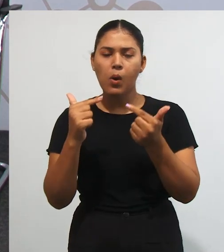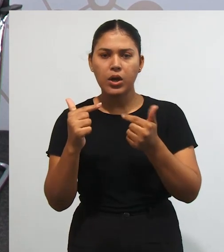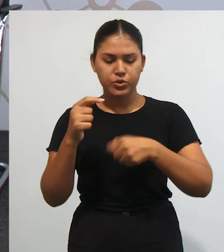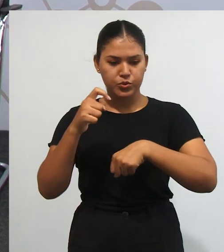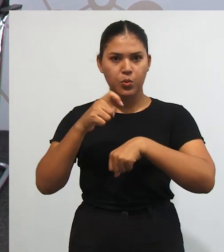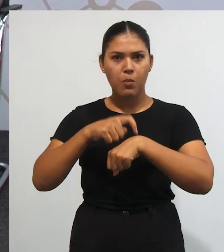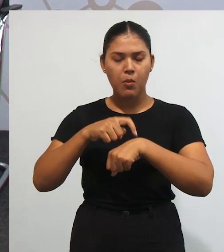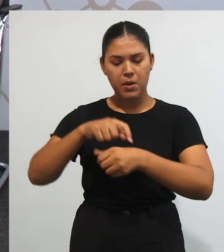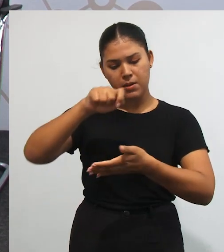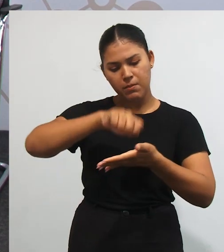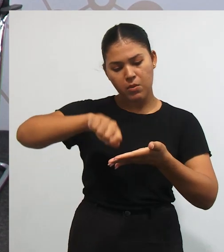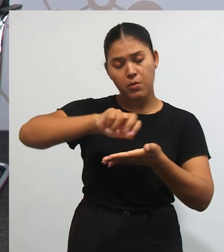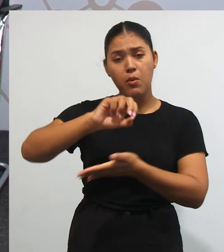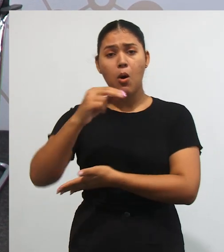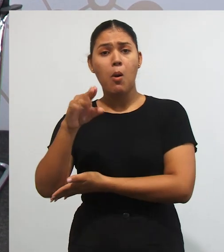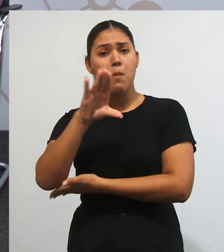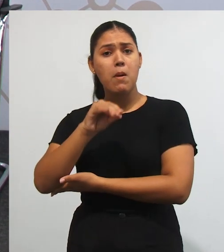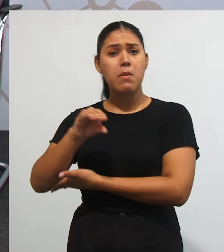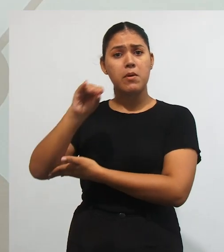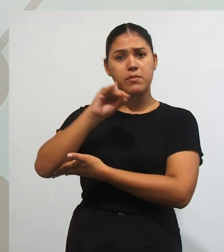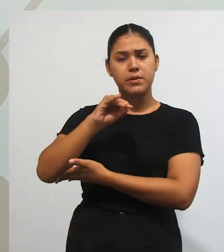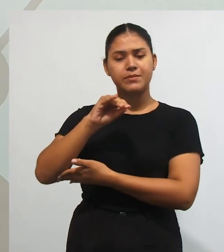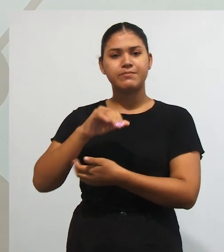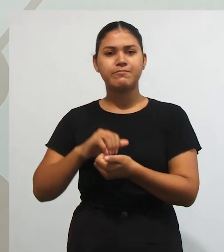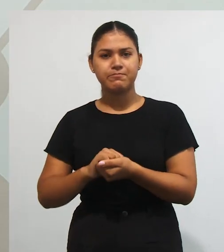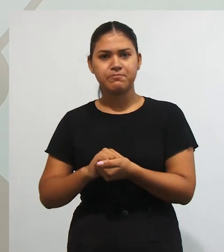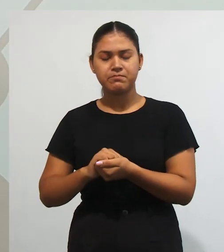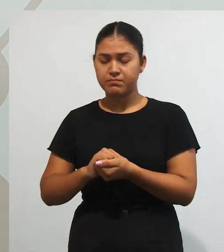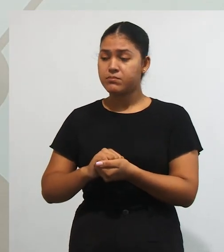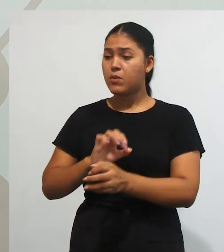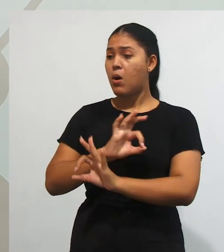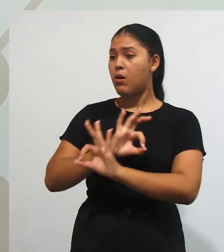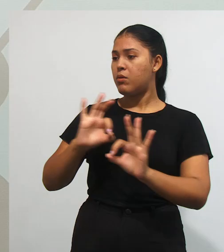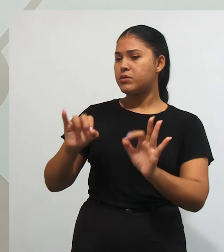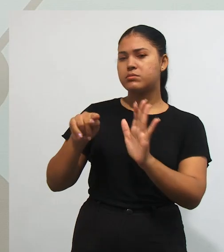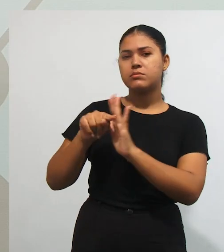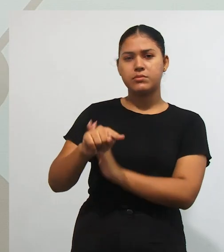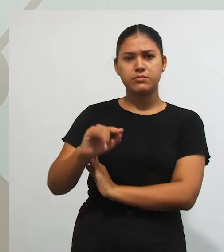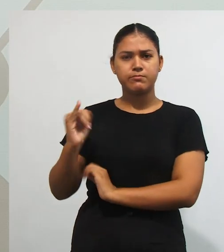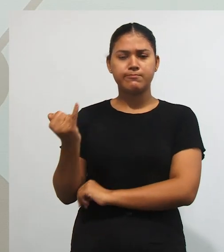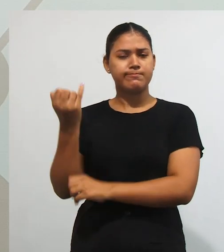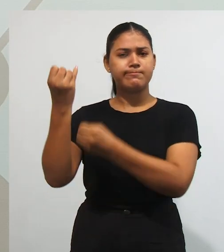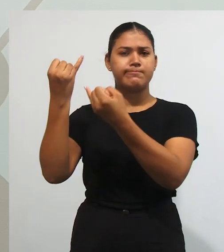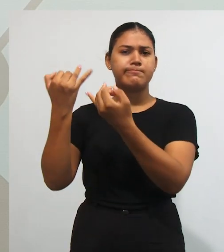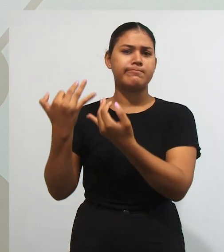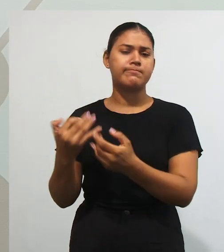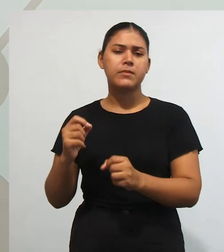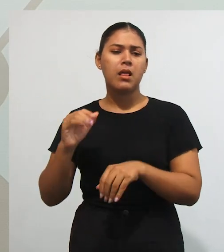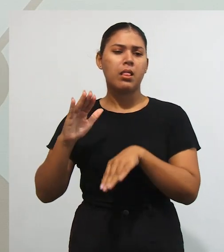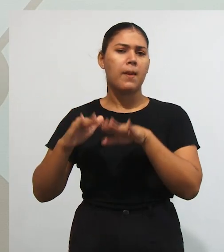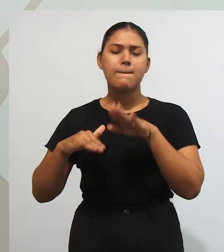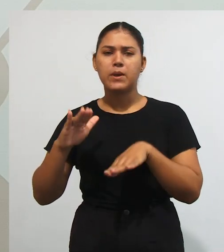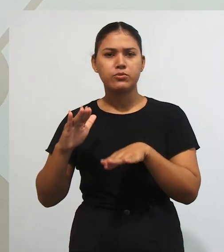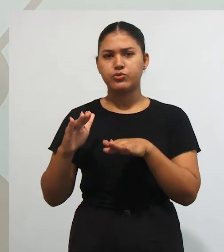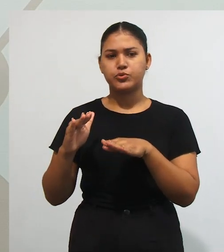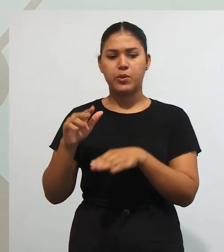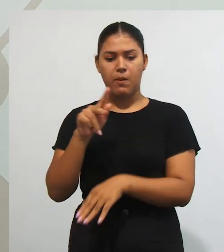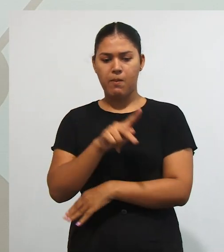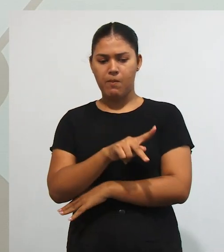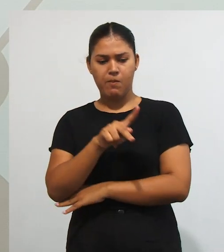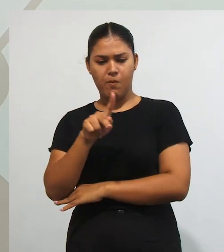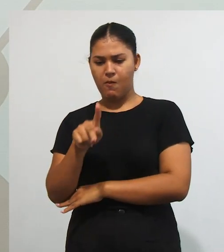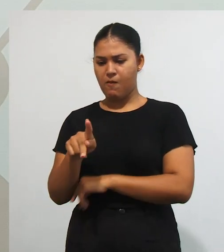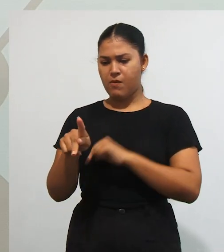falante ou escrevente? Excelente pergunta, Andréia. É importante destacar que, independentemente se o